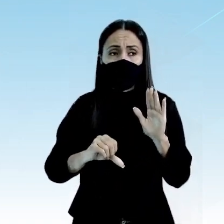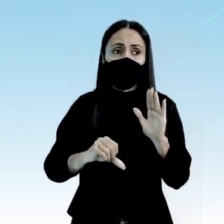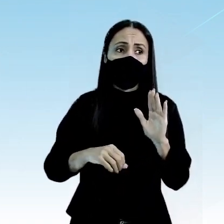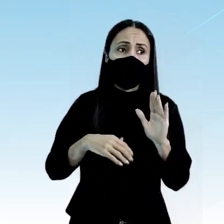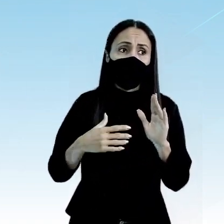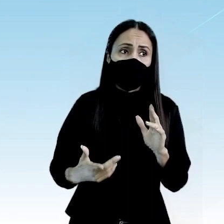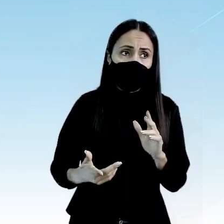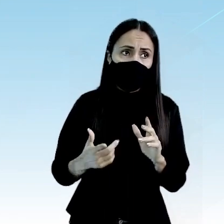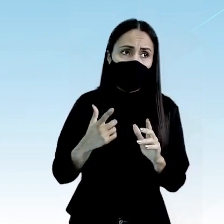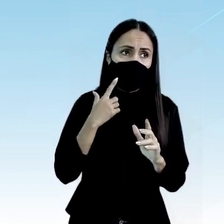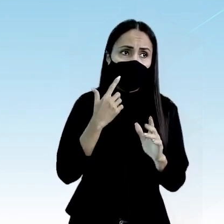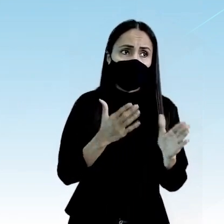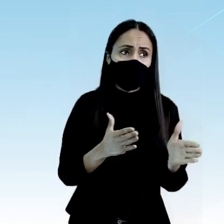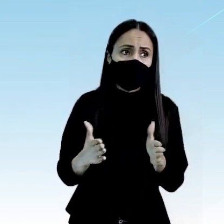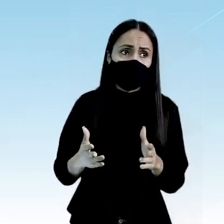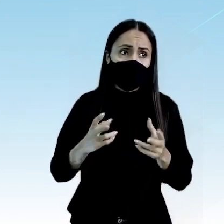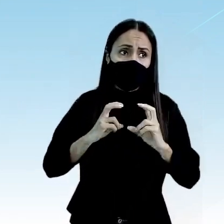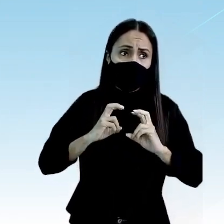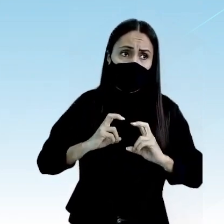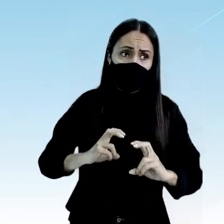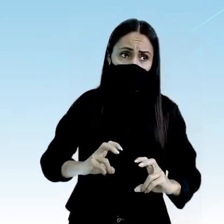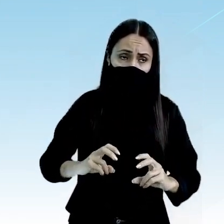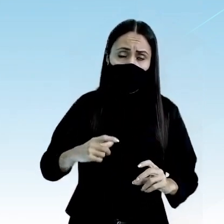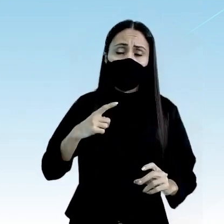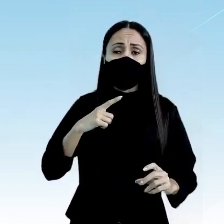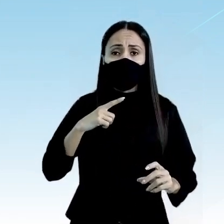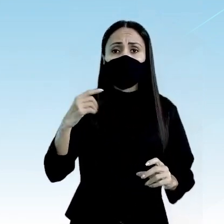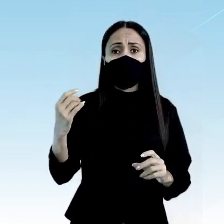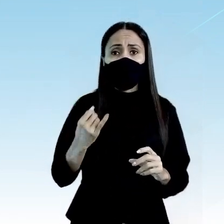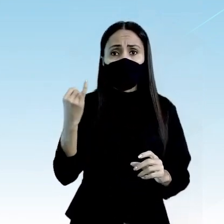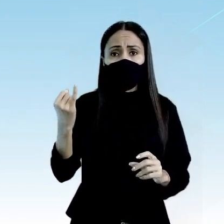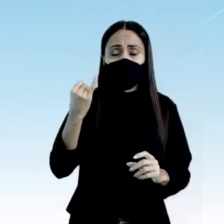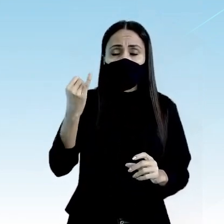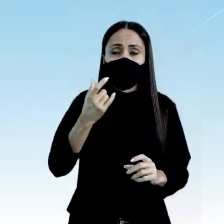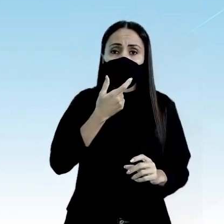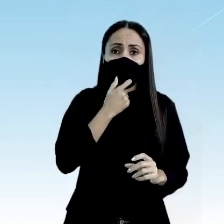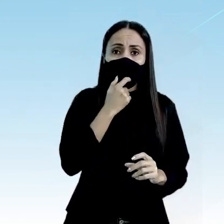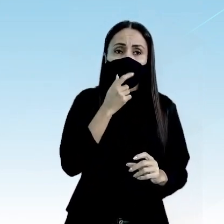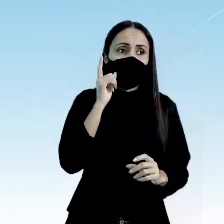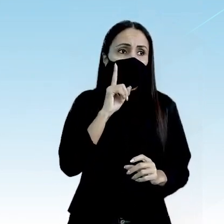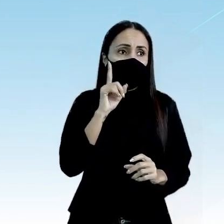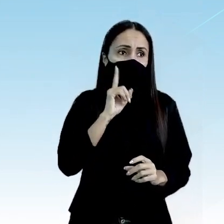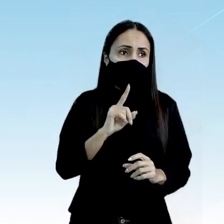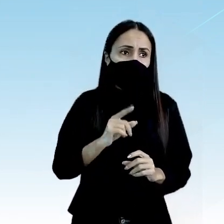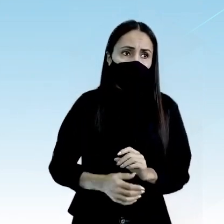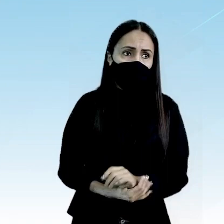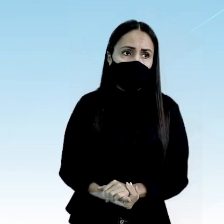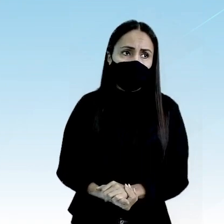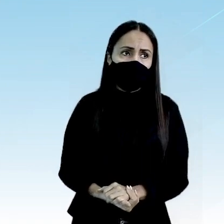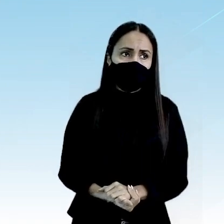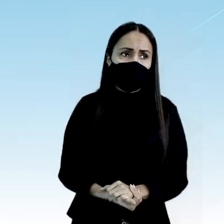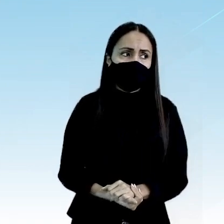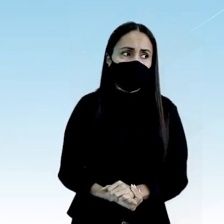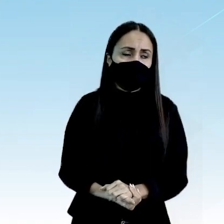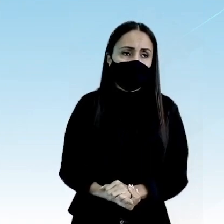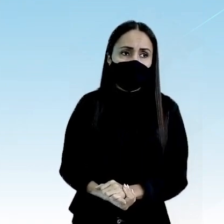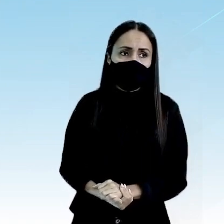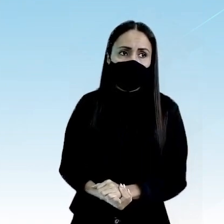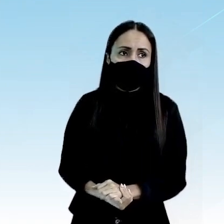o trem já tinham uma importância enorme na Europa e nos Estados Unidos. Uniam campos e